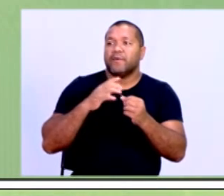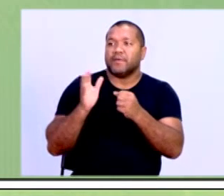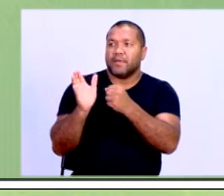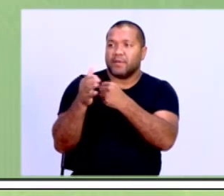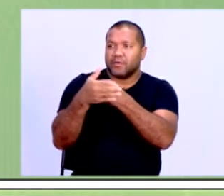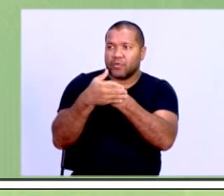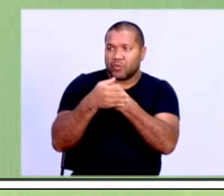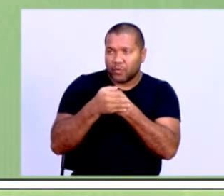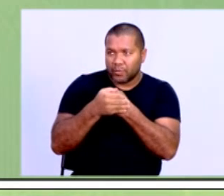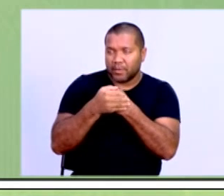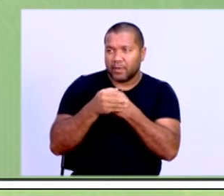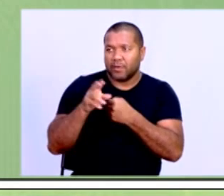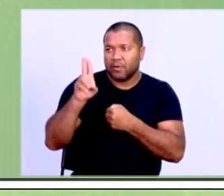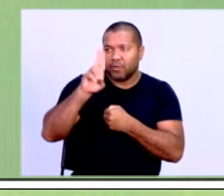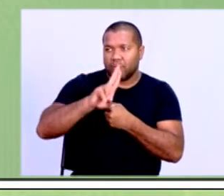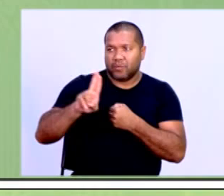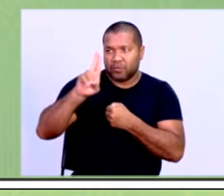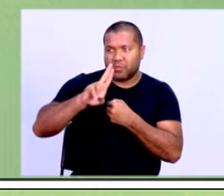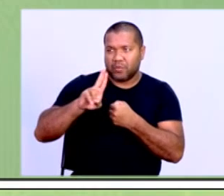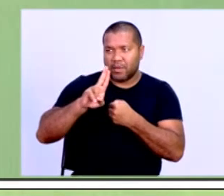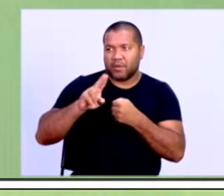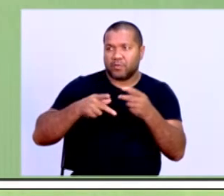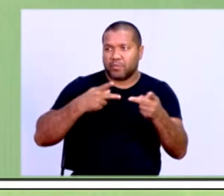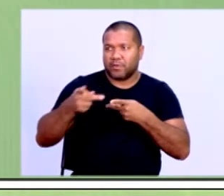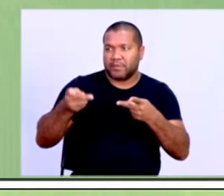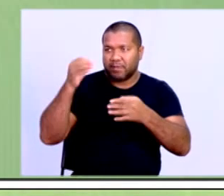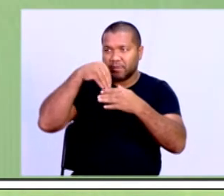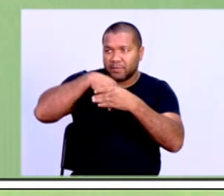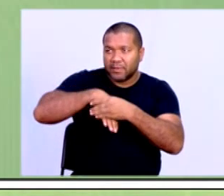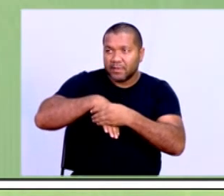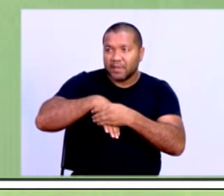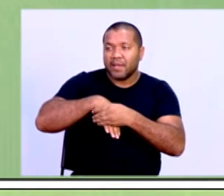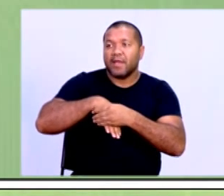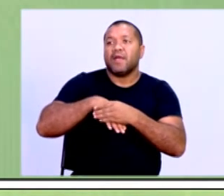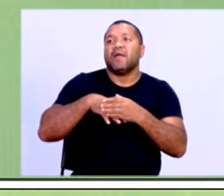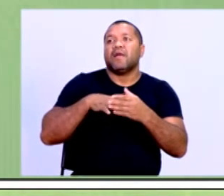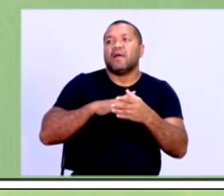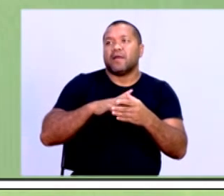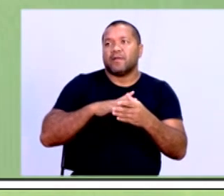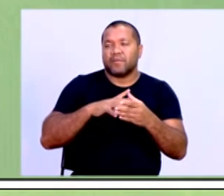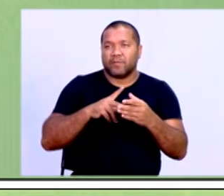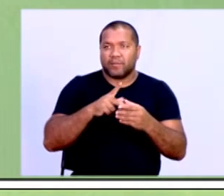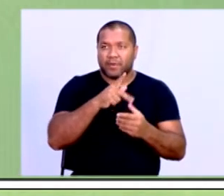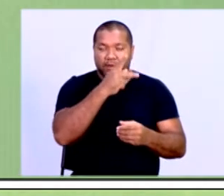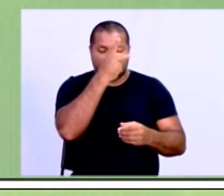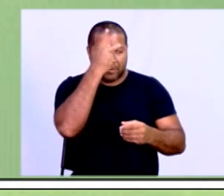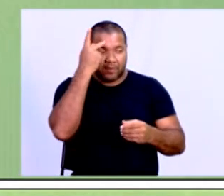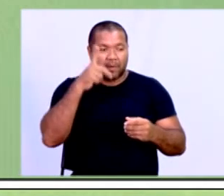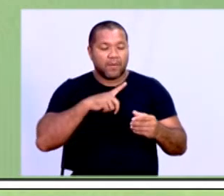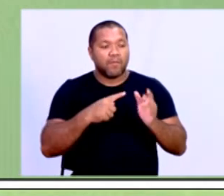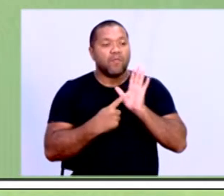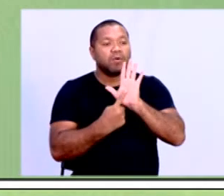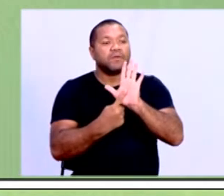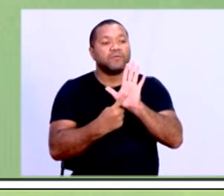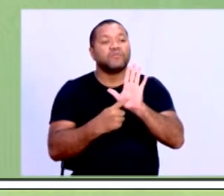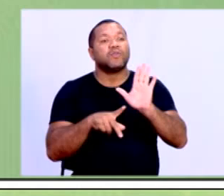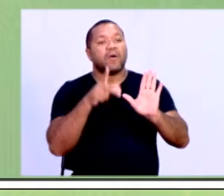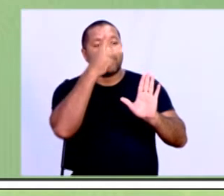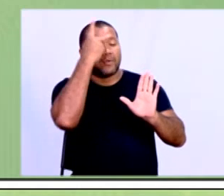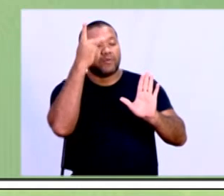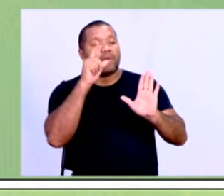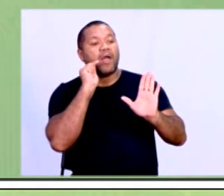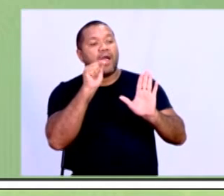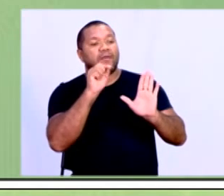processos internos de um objeto, classe ou método, apresentando ao cliente que